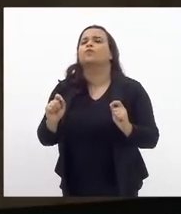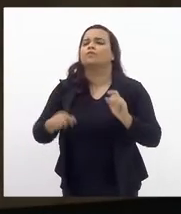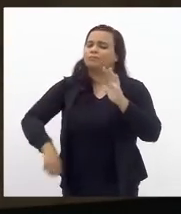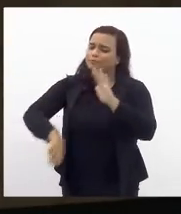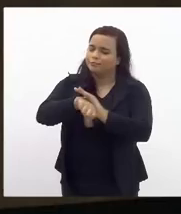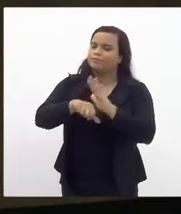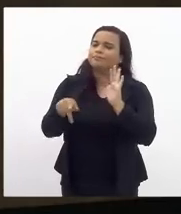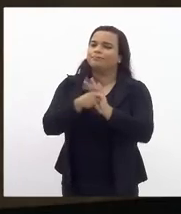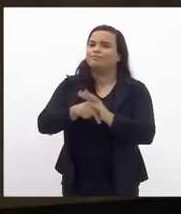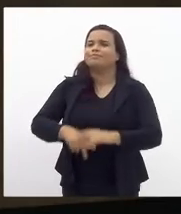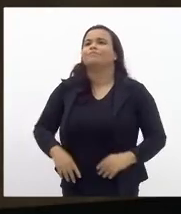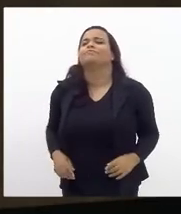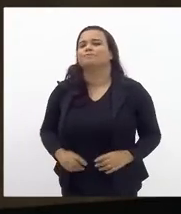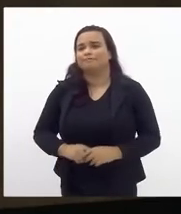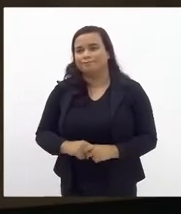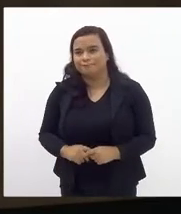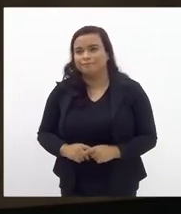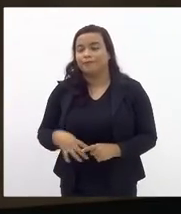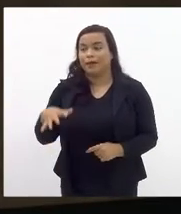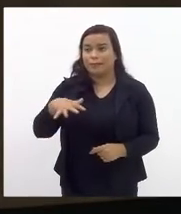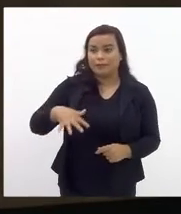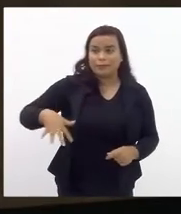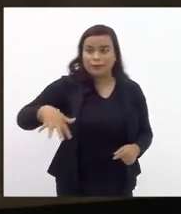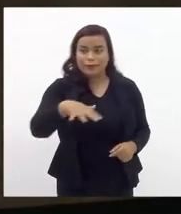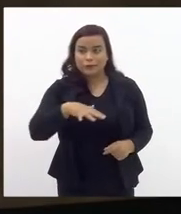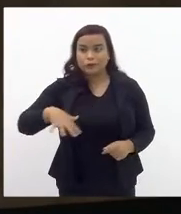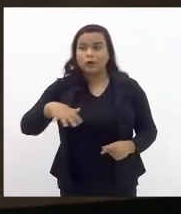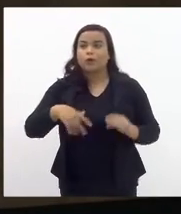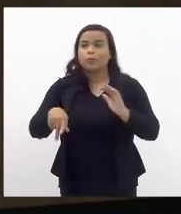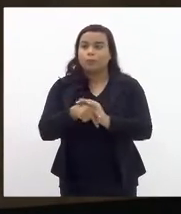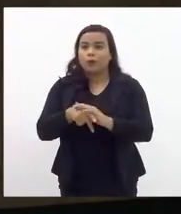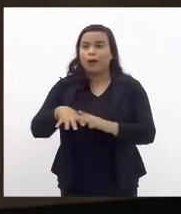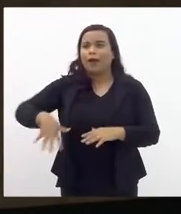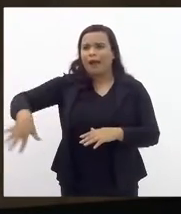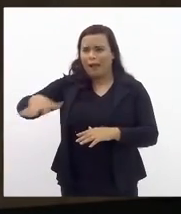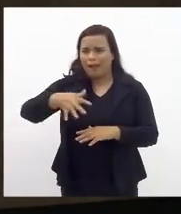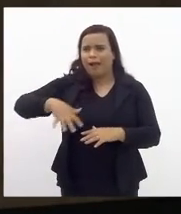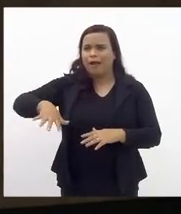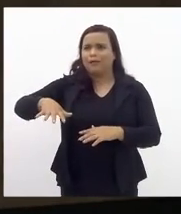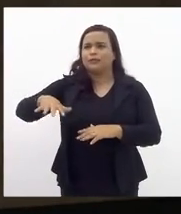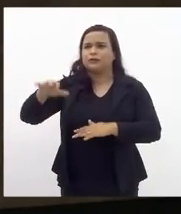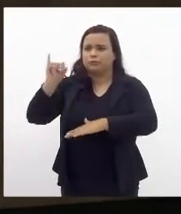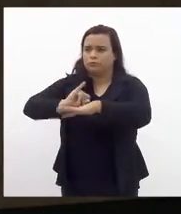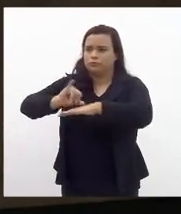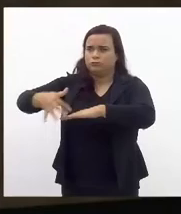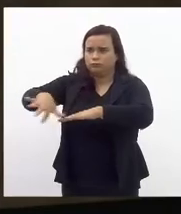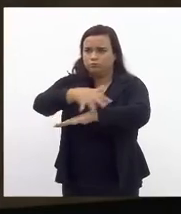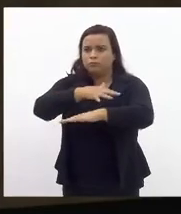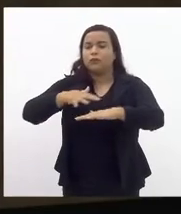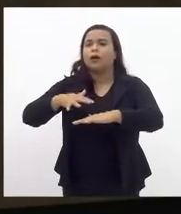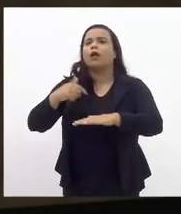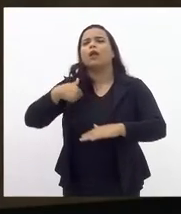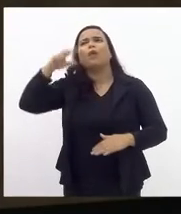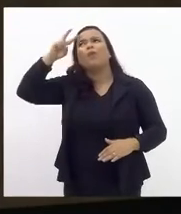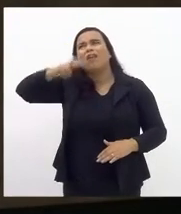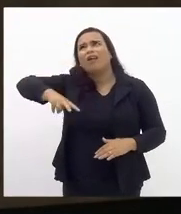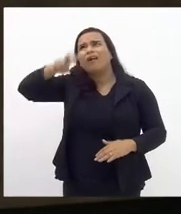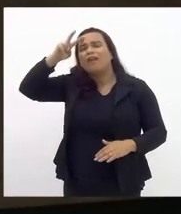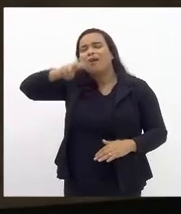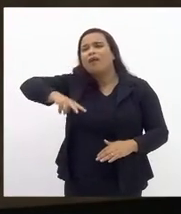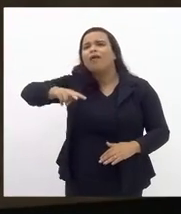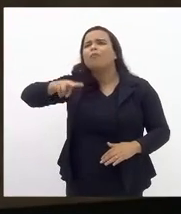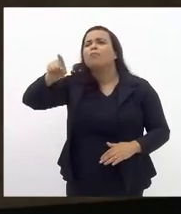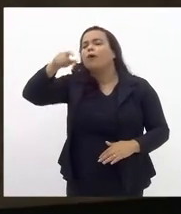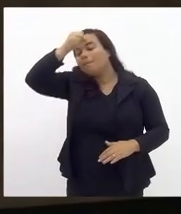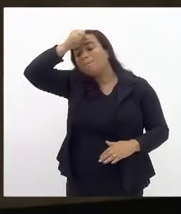crime no território, sobretudo da região metropolitana. Eu me lembro que uma vez o então